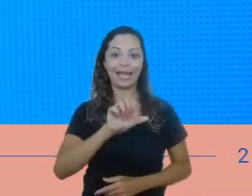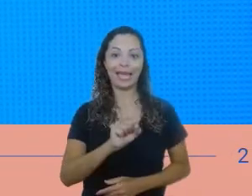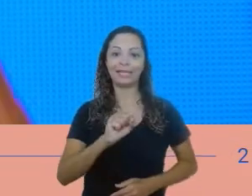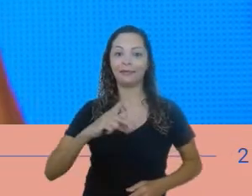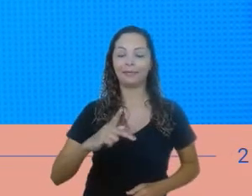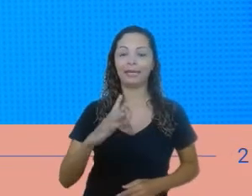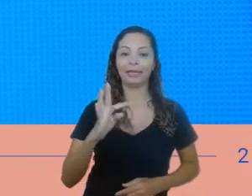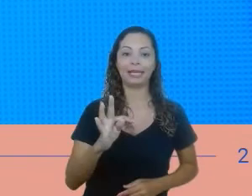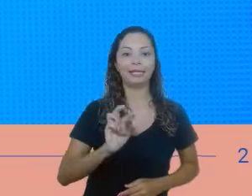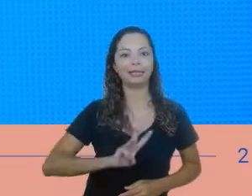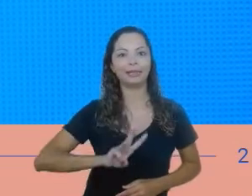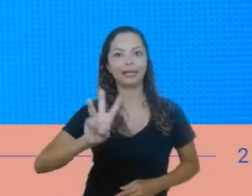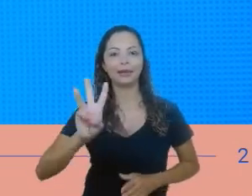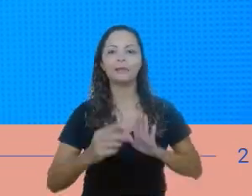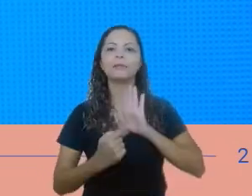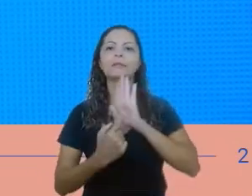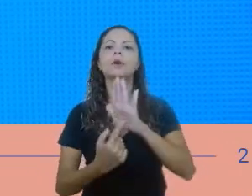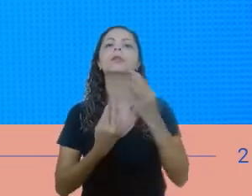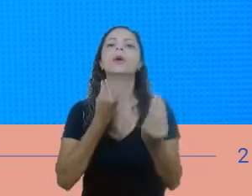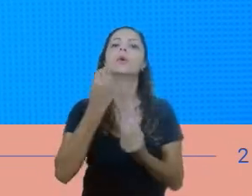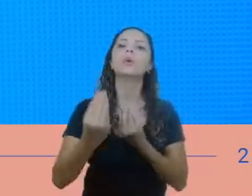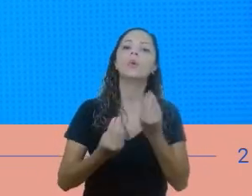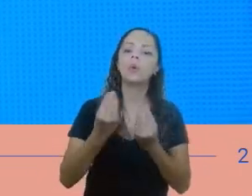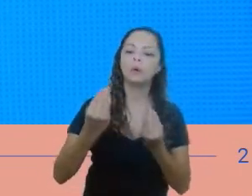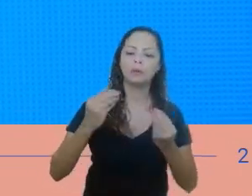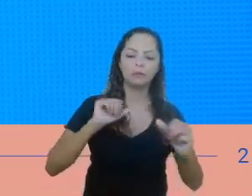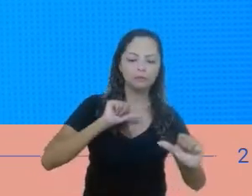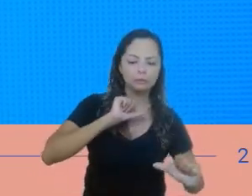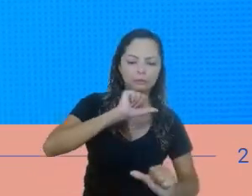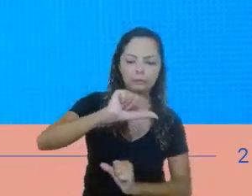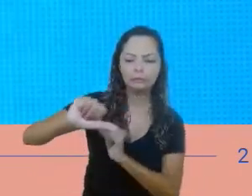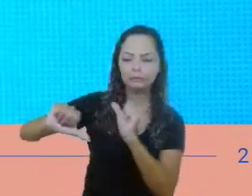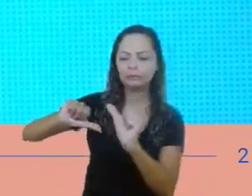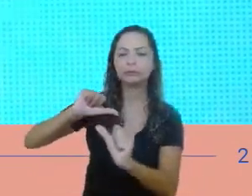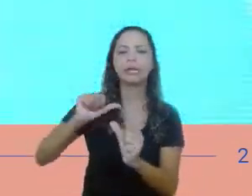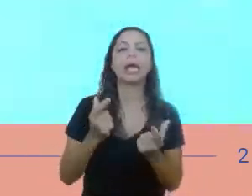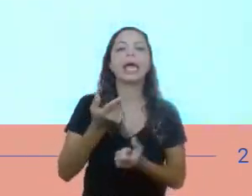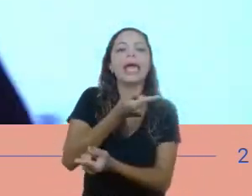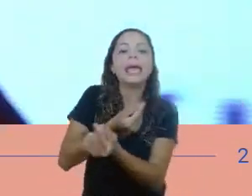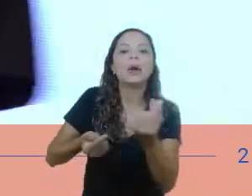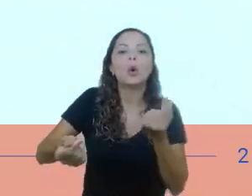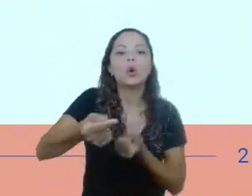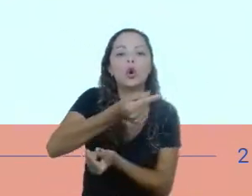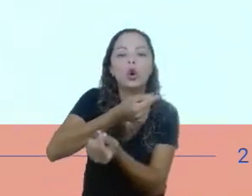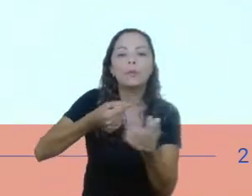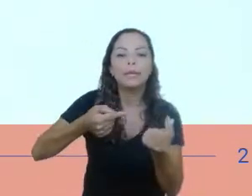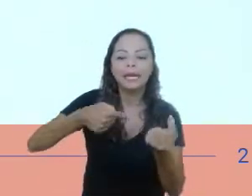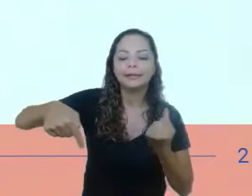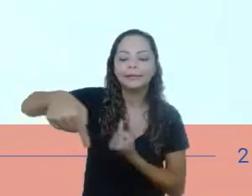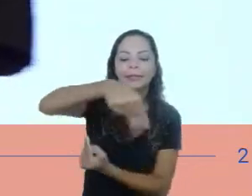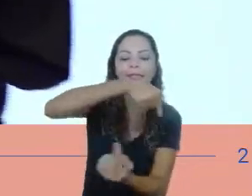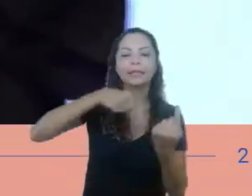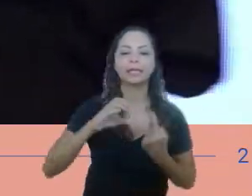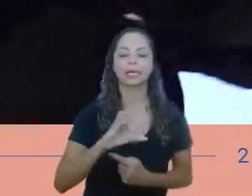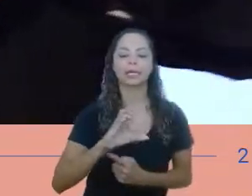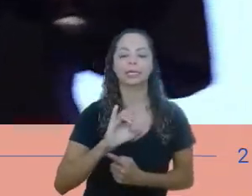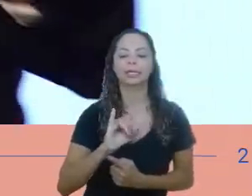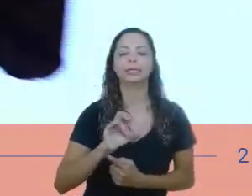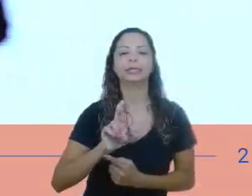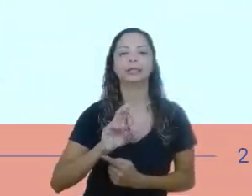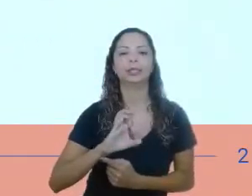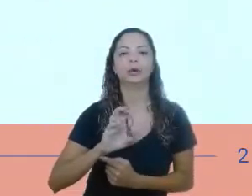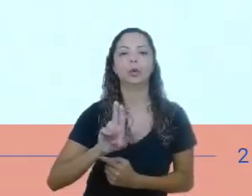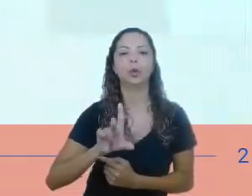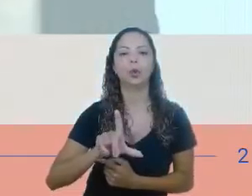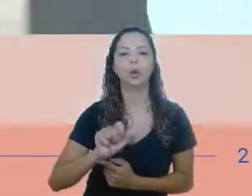jornada para transição para a economia circular então eu preparei aqui uma apresentação para gente falar um pouquinho